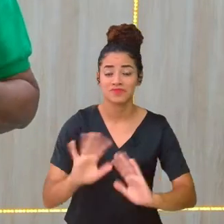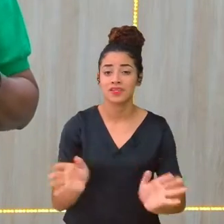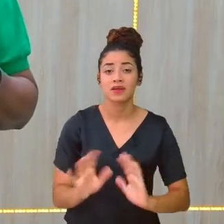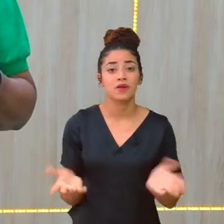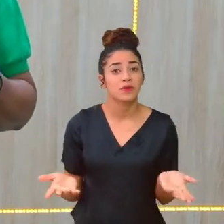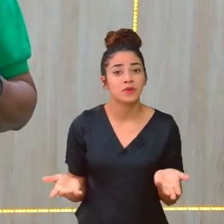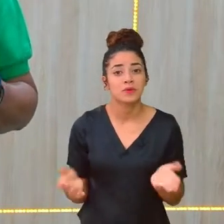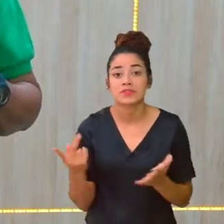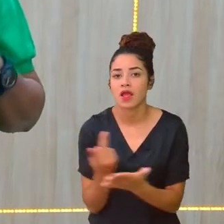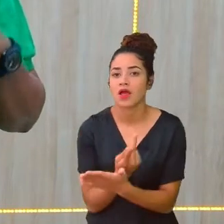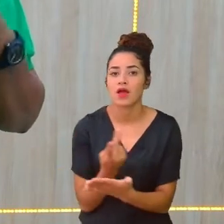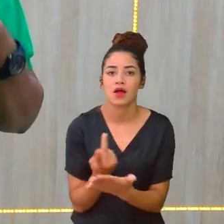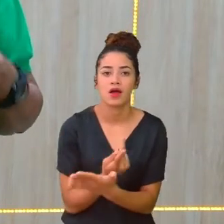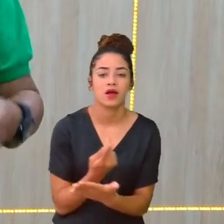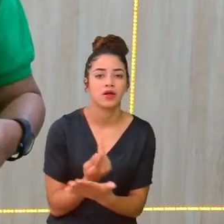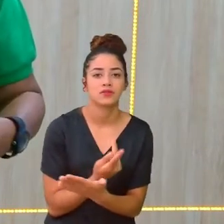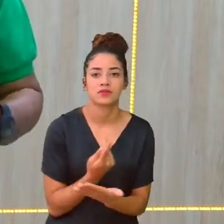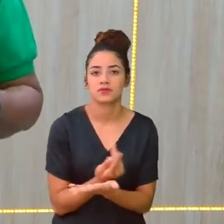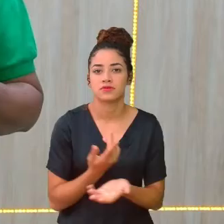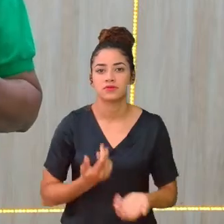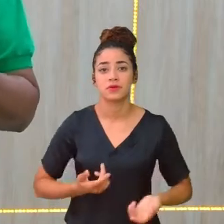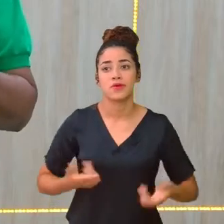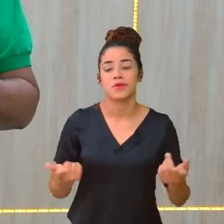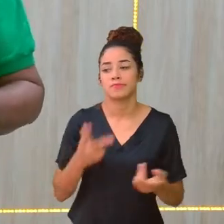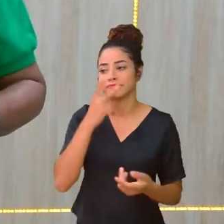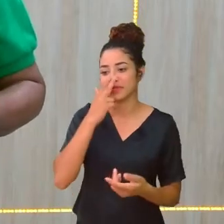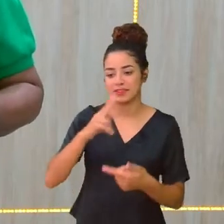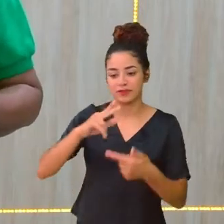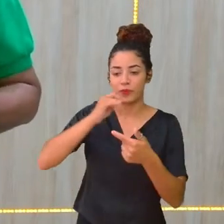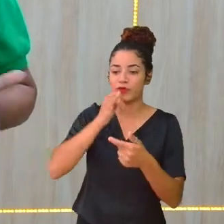tô colocando aí o retângulo, o